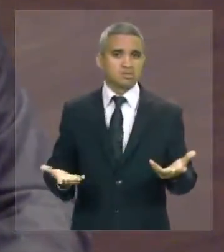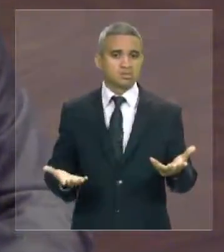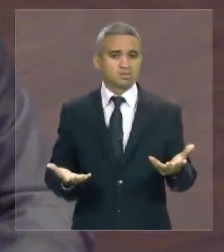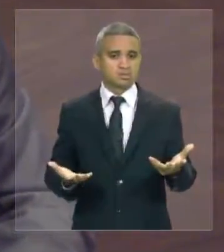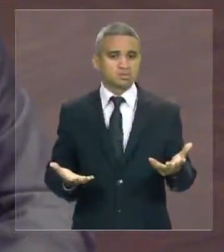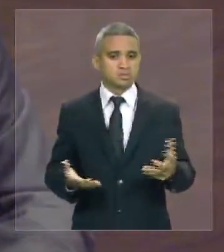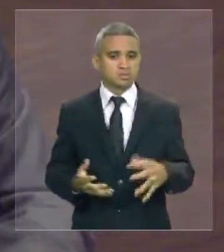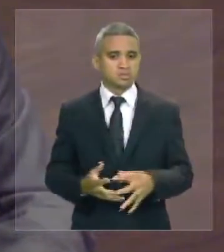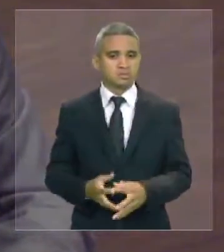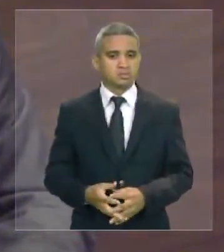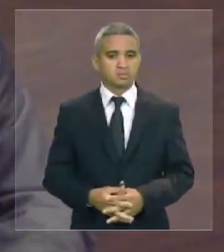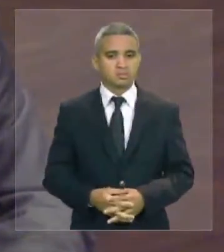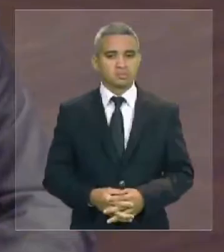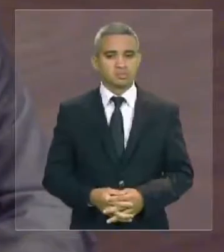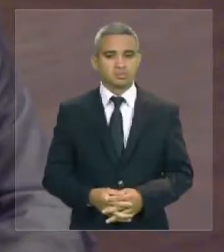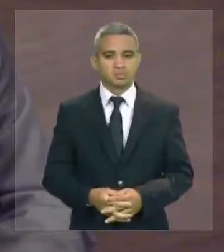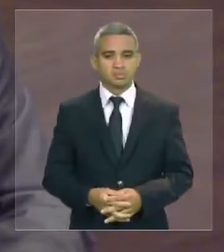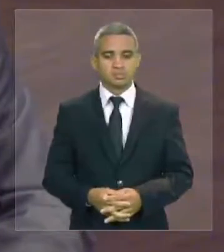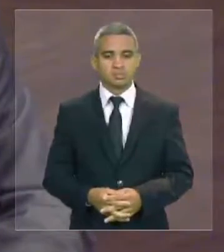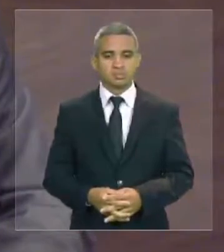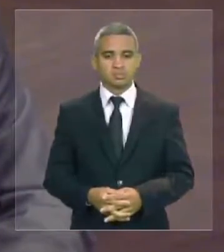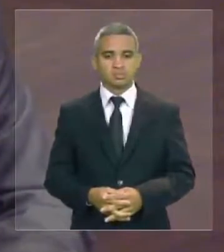capital